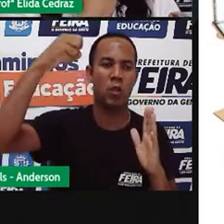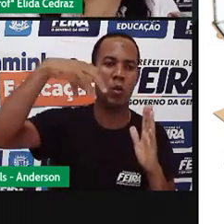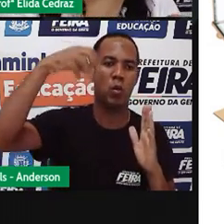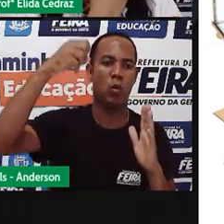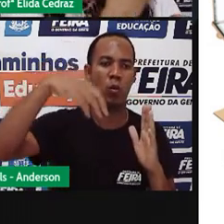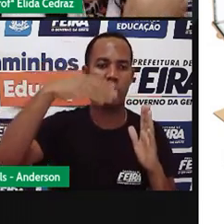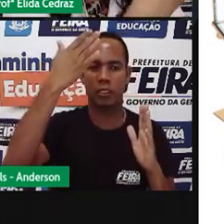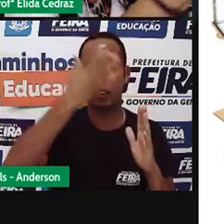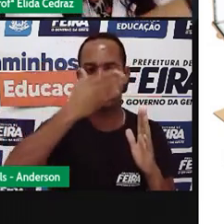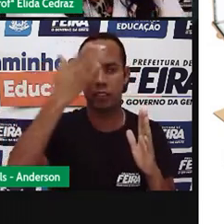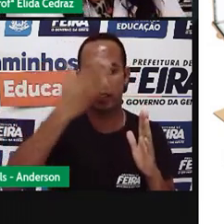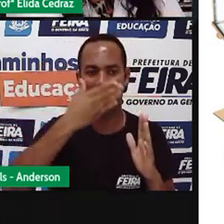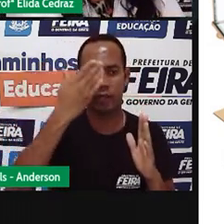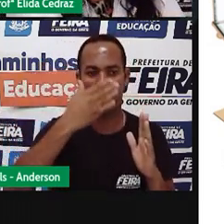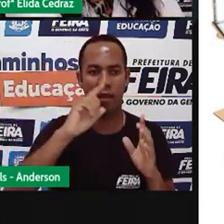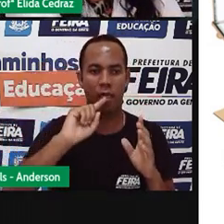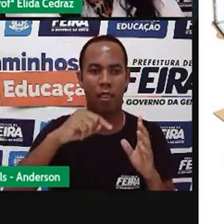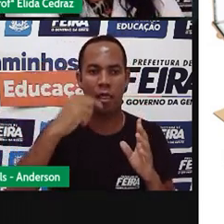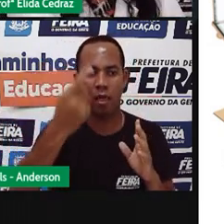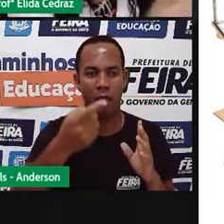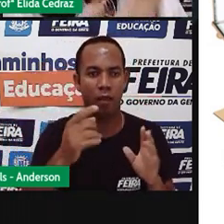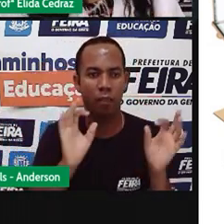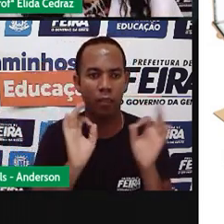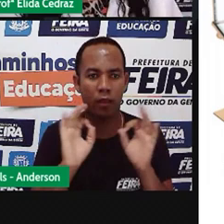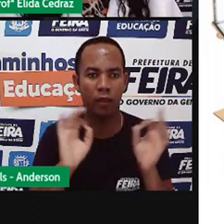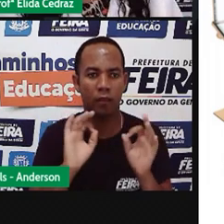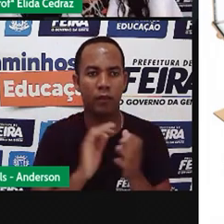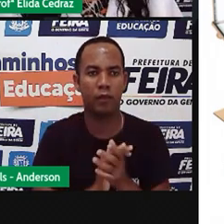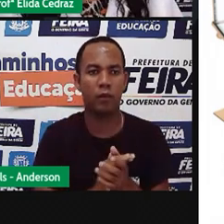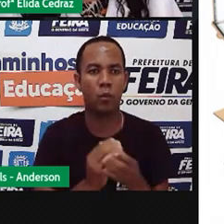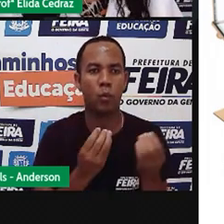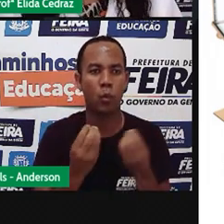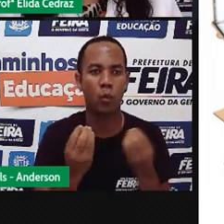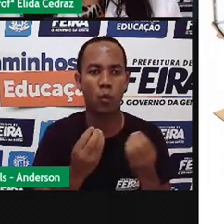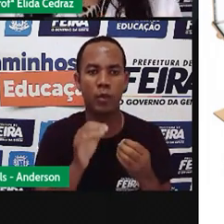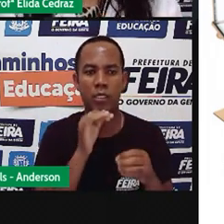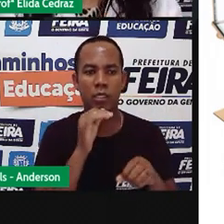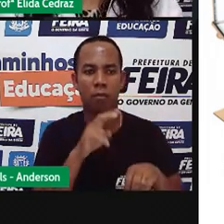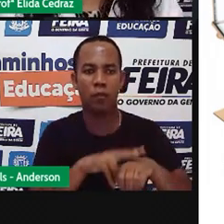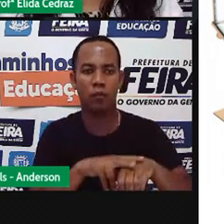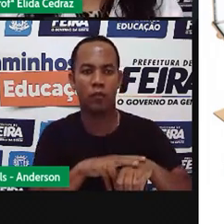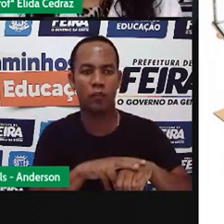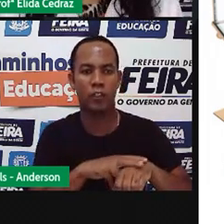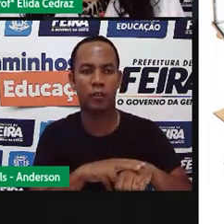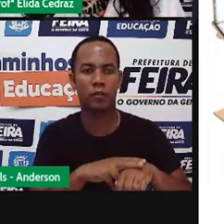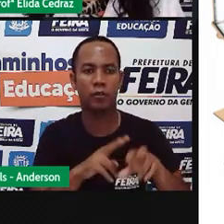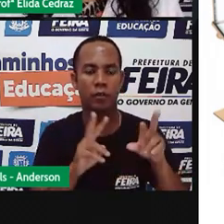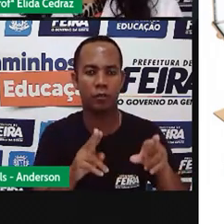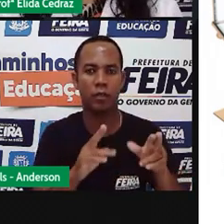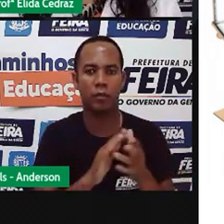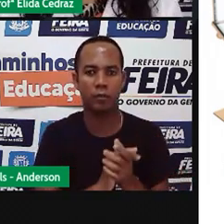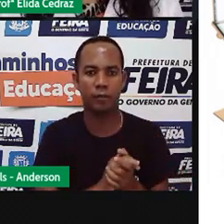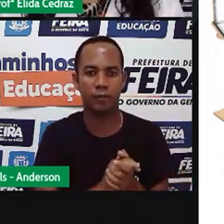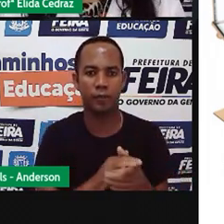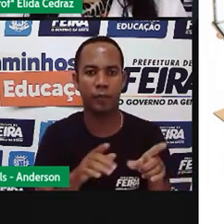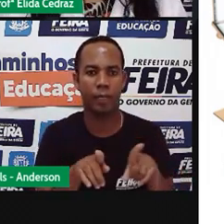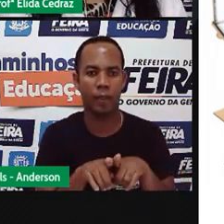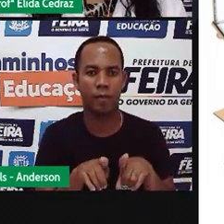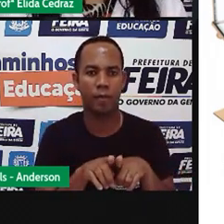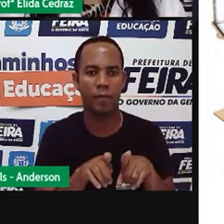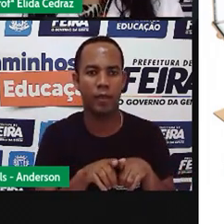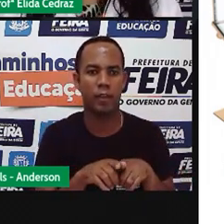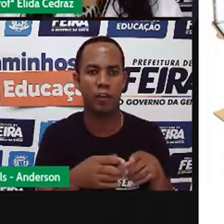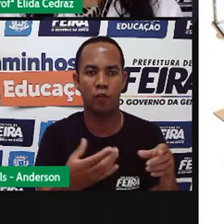consegue enxergar através da madeira, como você faz com o vidro. Ela serve para